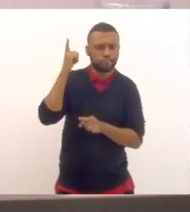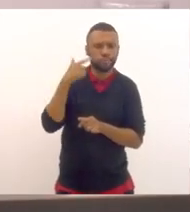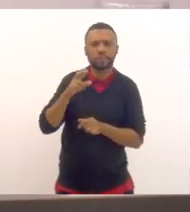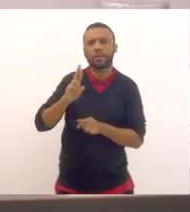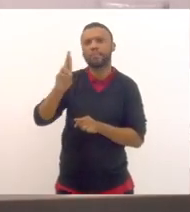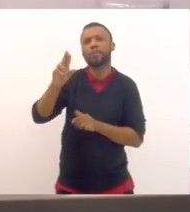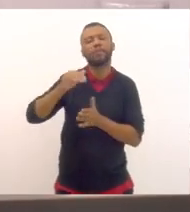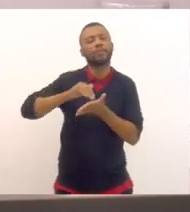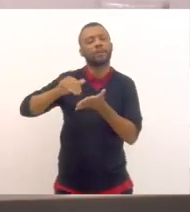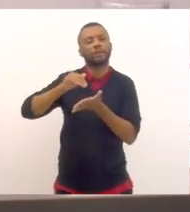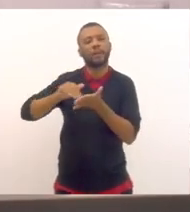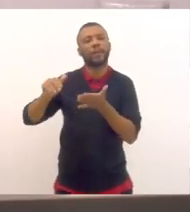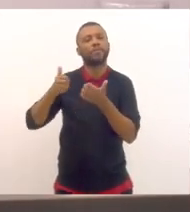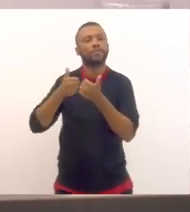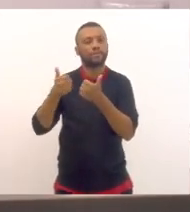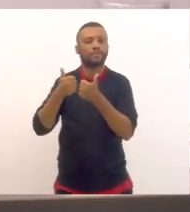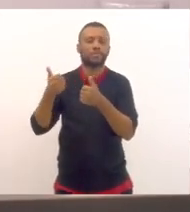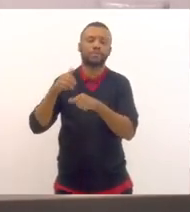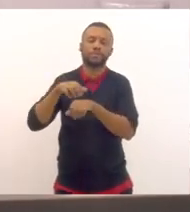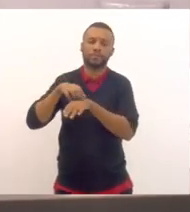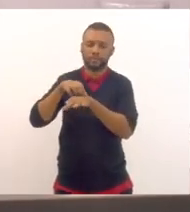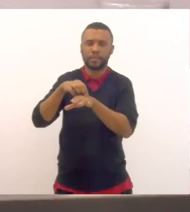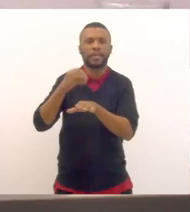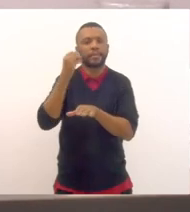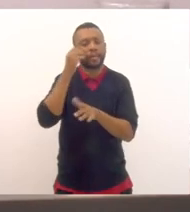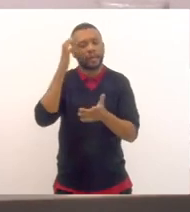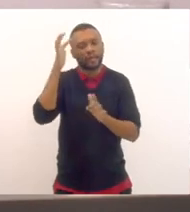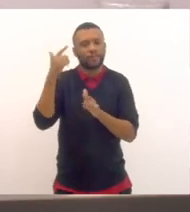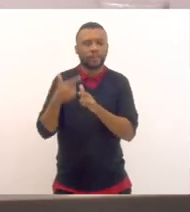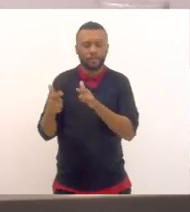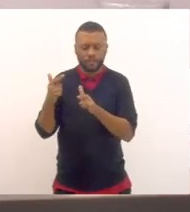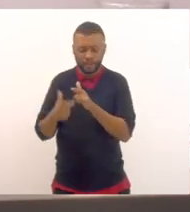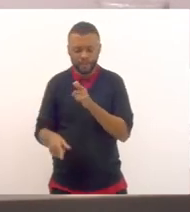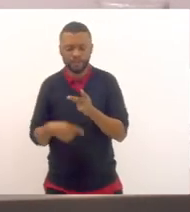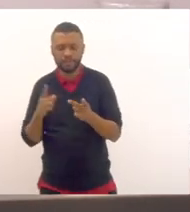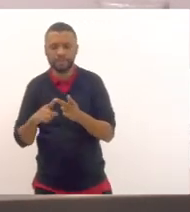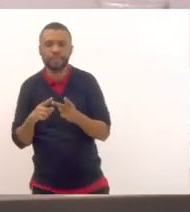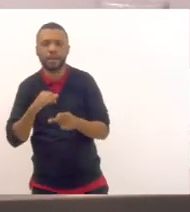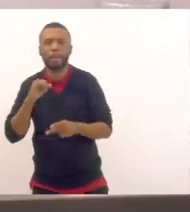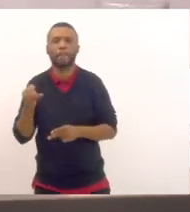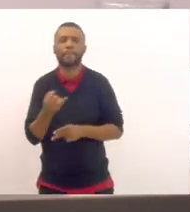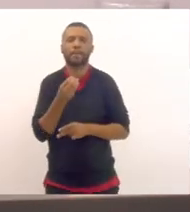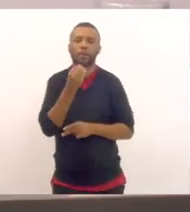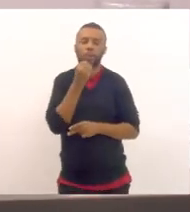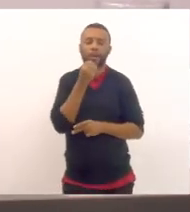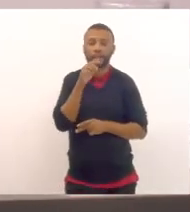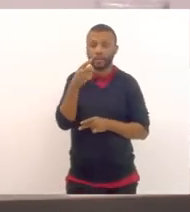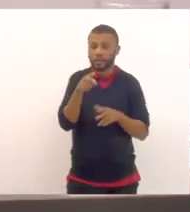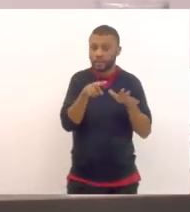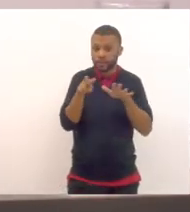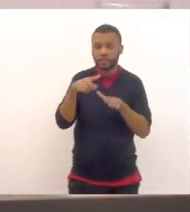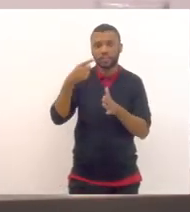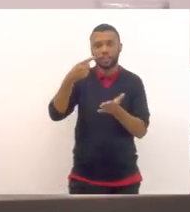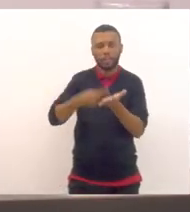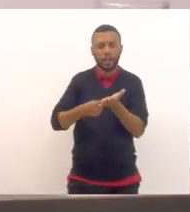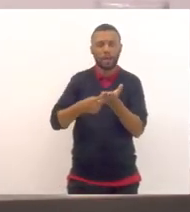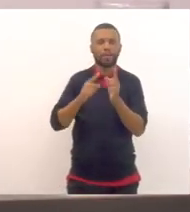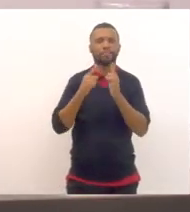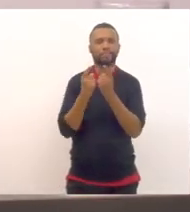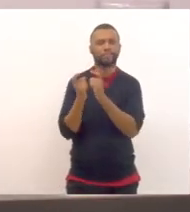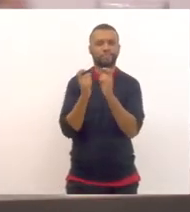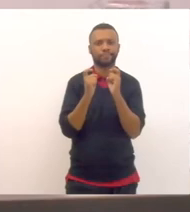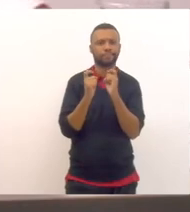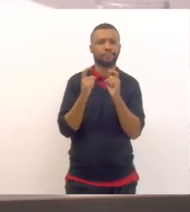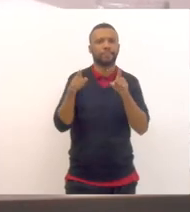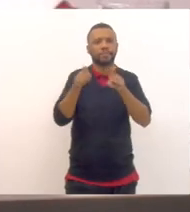secretário de transporte né pra resolver essa questão e também aproveitar o portanto pensei que semana que vem nós temos uma audiência pública também